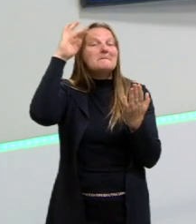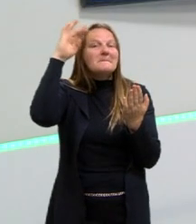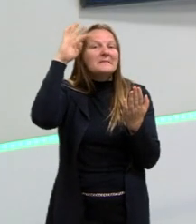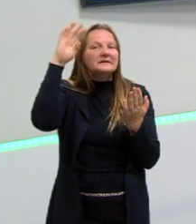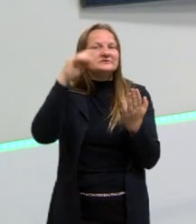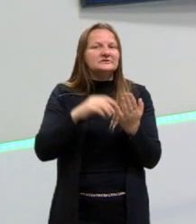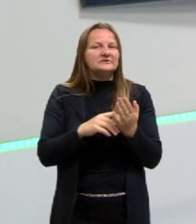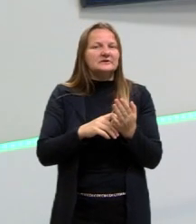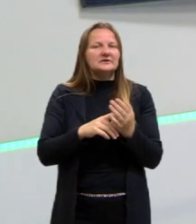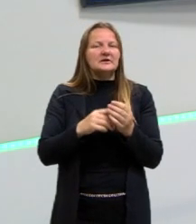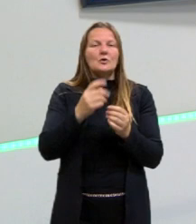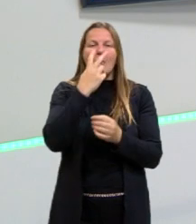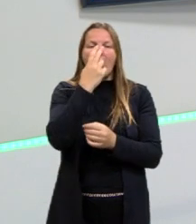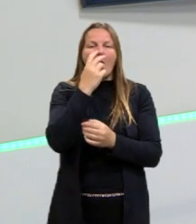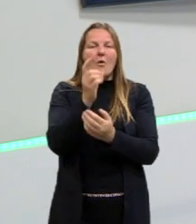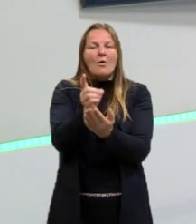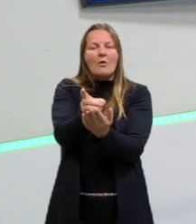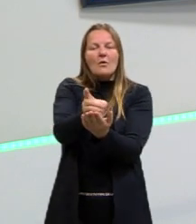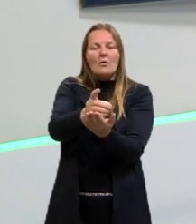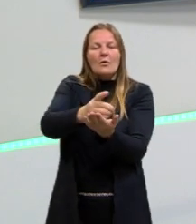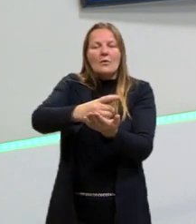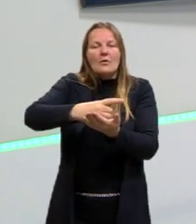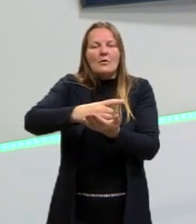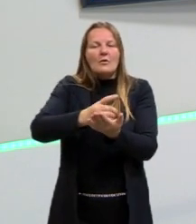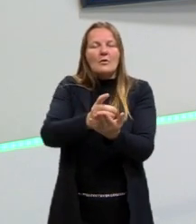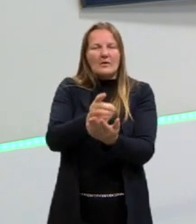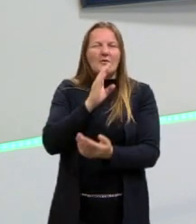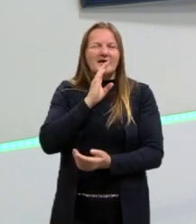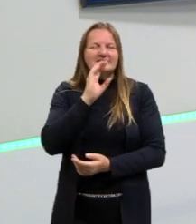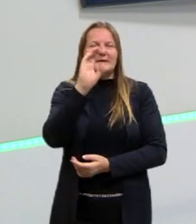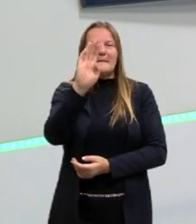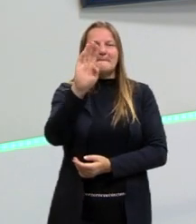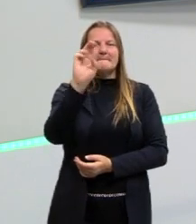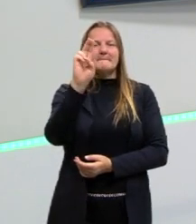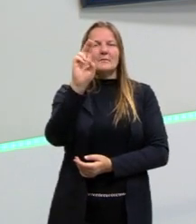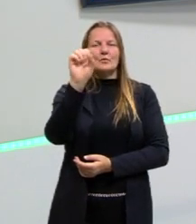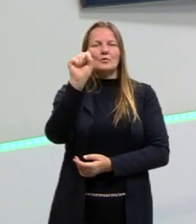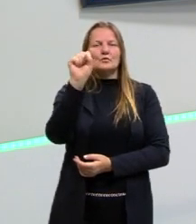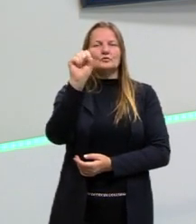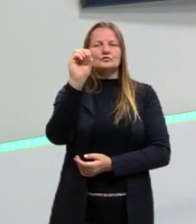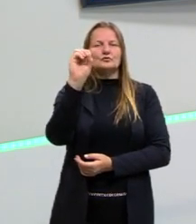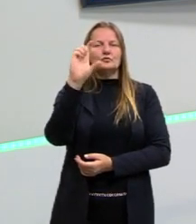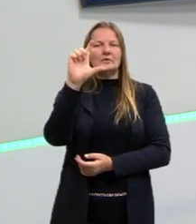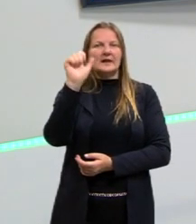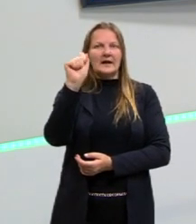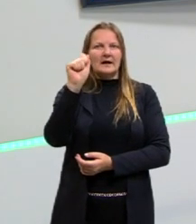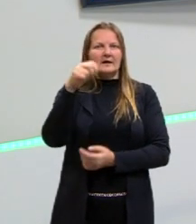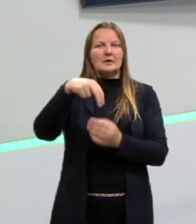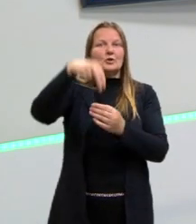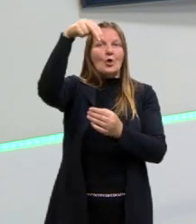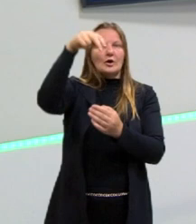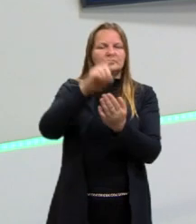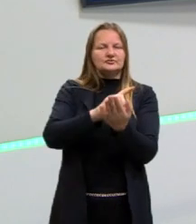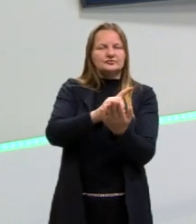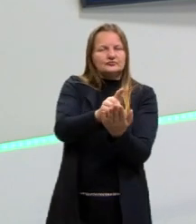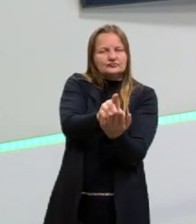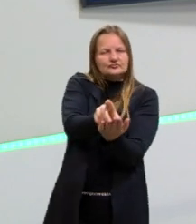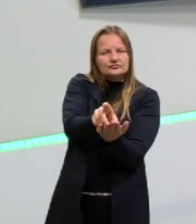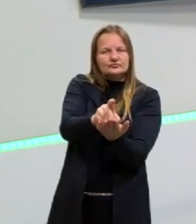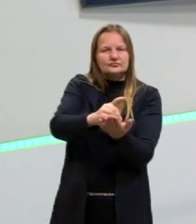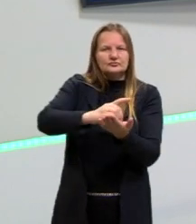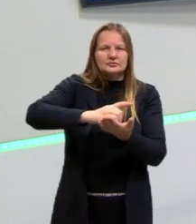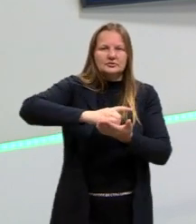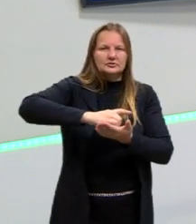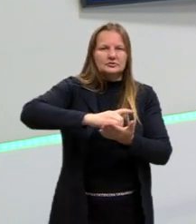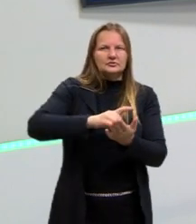uma bússola, né? A bússola, ela nos dá o norte, ela aponta para que lado fica o norte, não é? Os